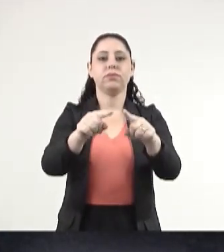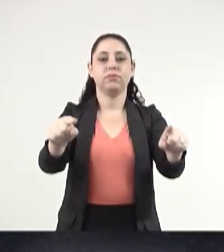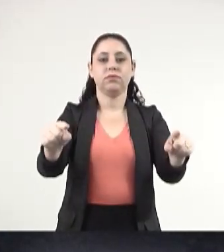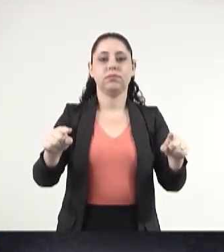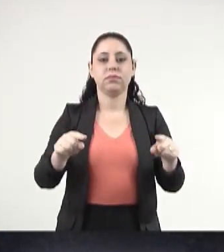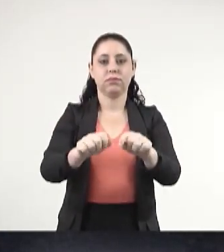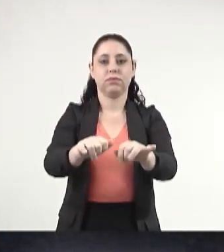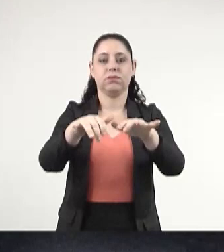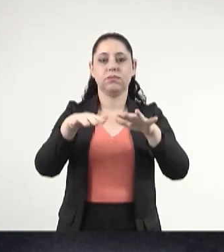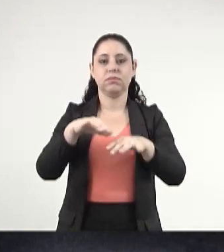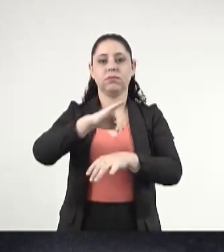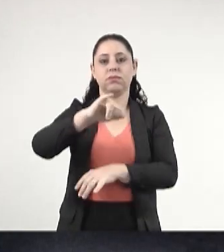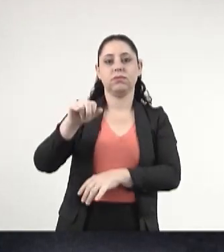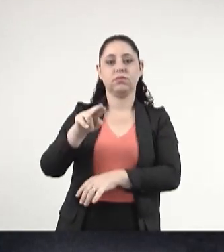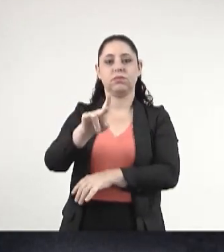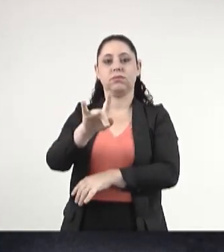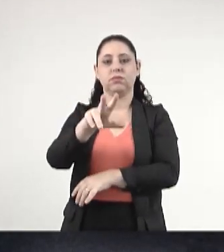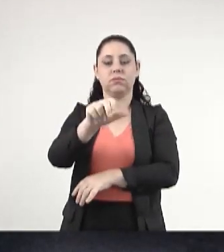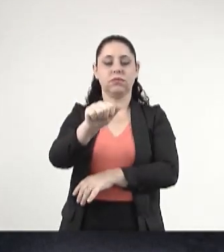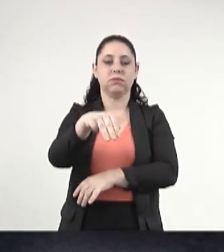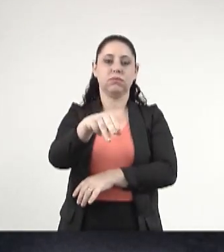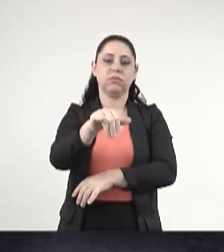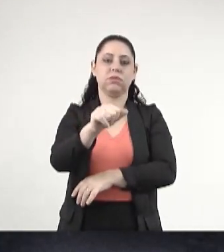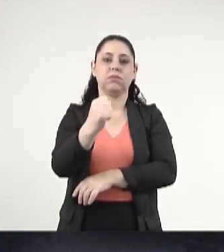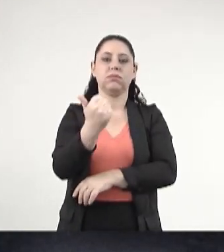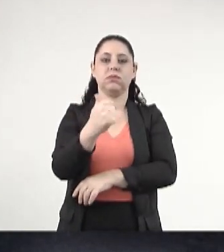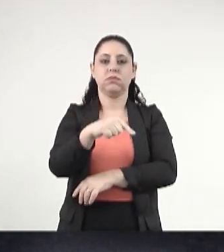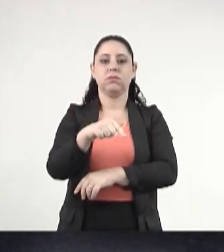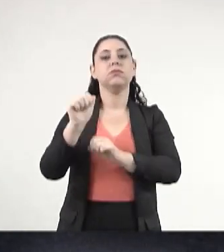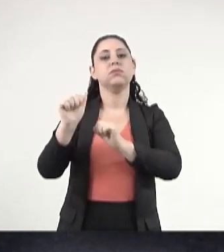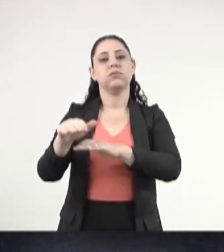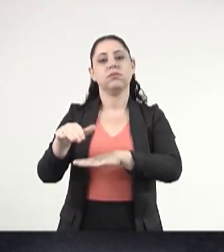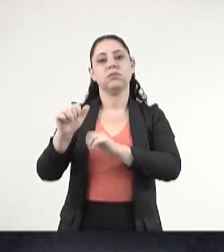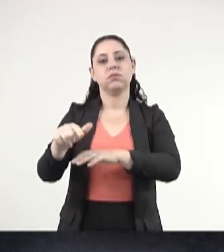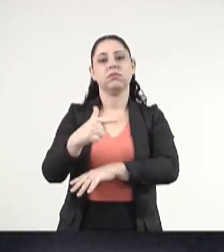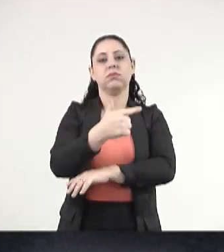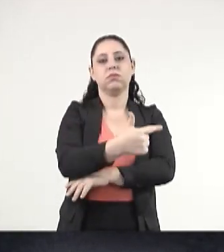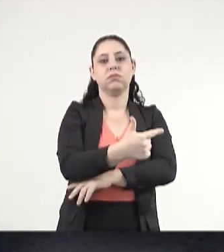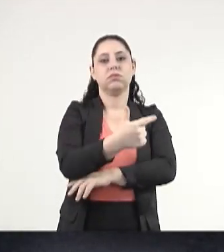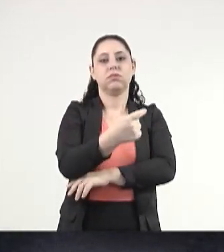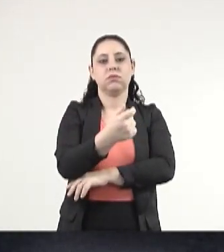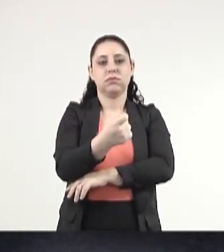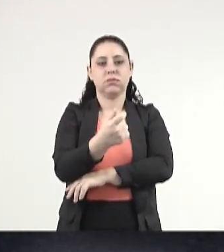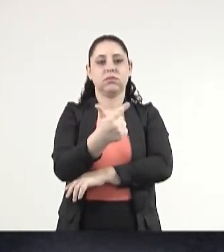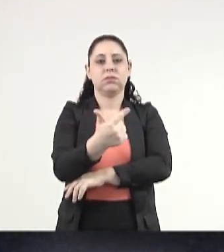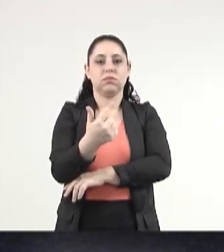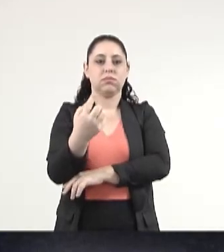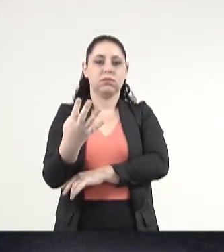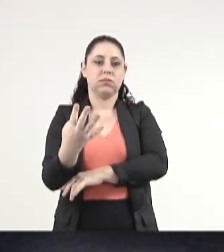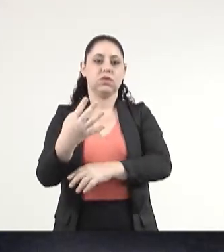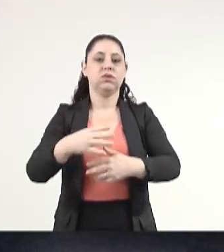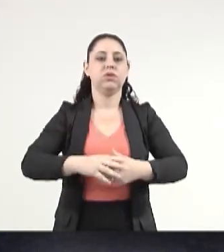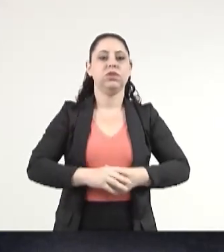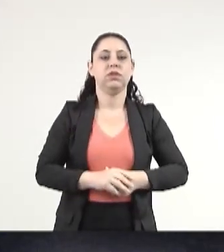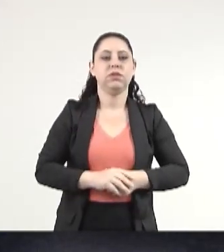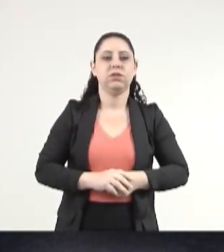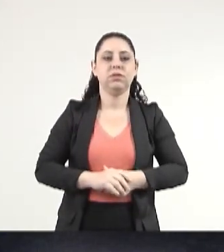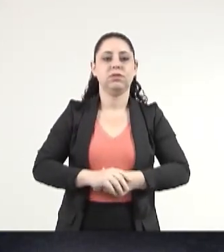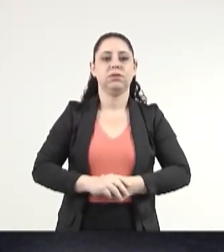assinada. Plenário, deputado Júlio Maia, 17 de setembro do ano de 2024.